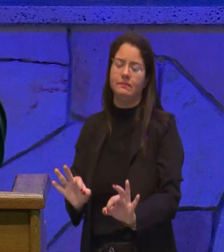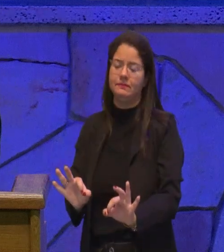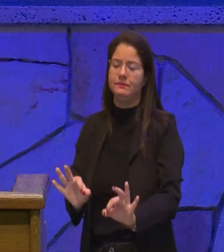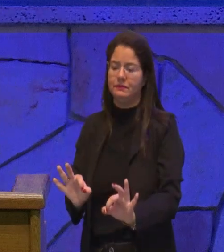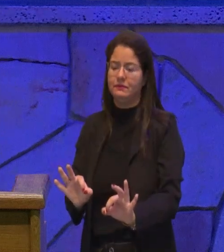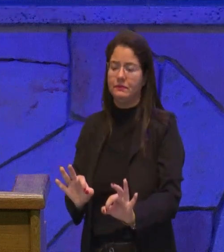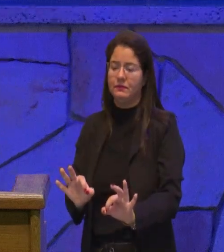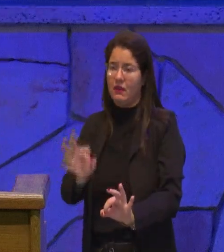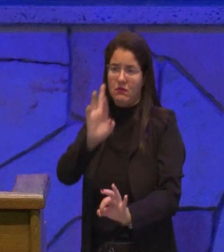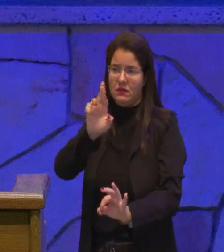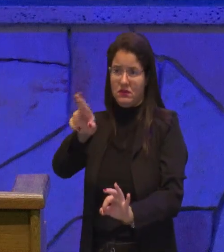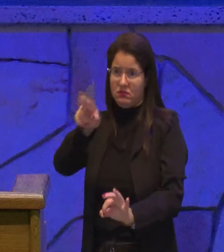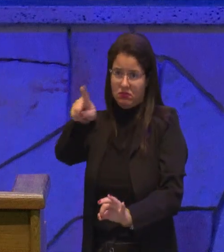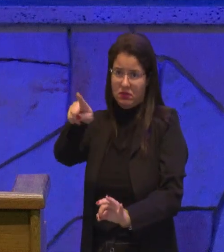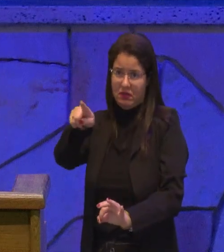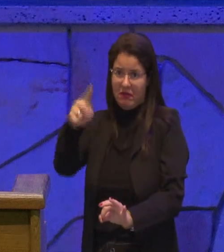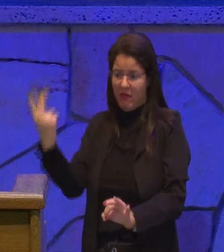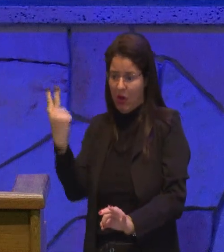Você não é um nada.